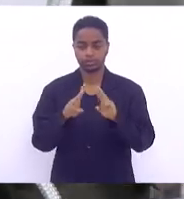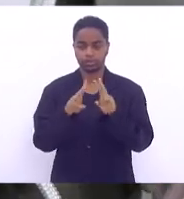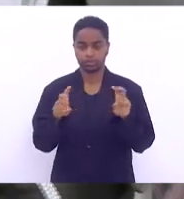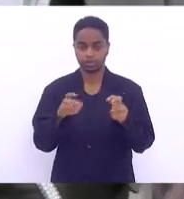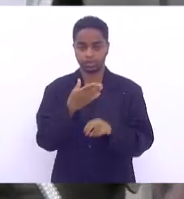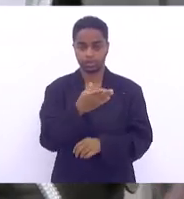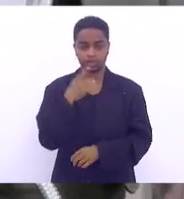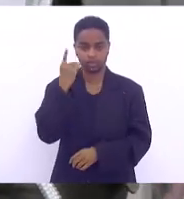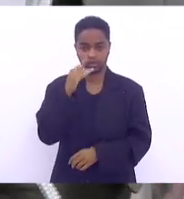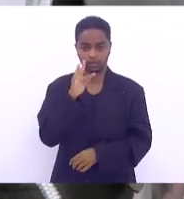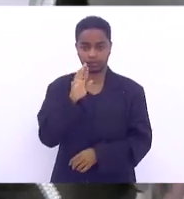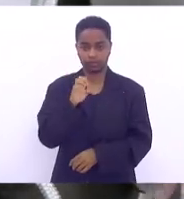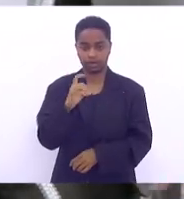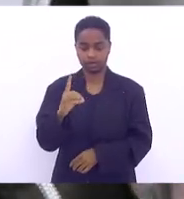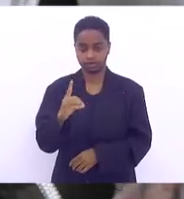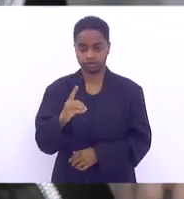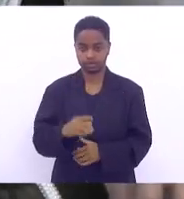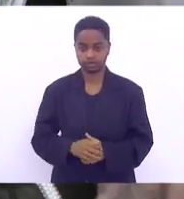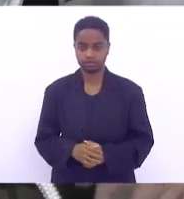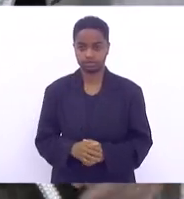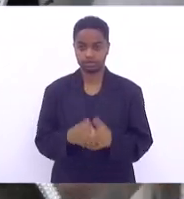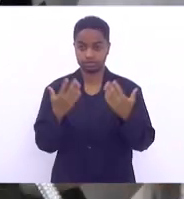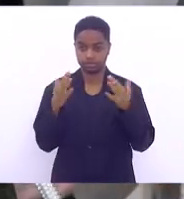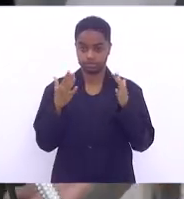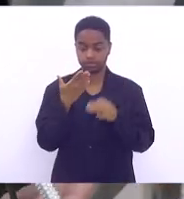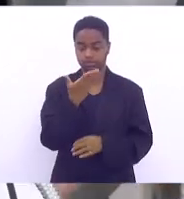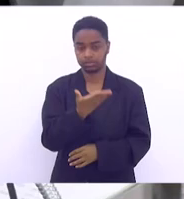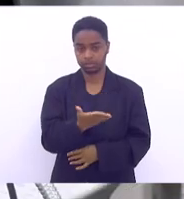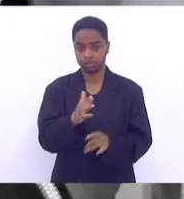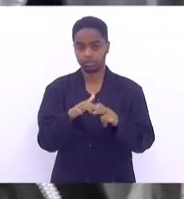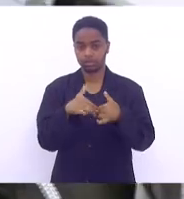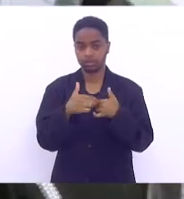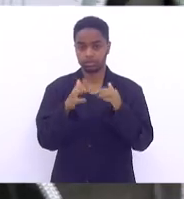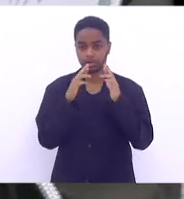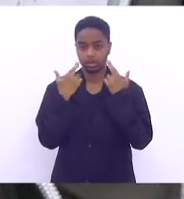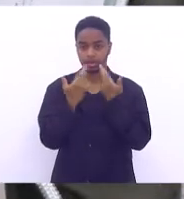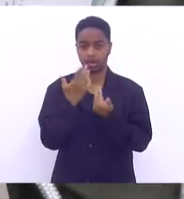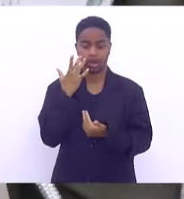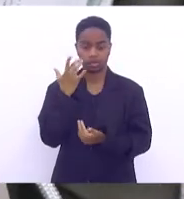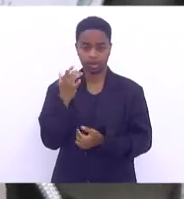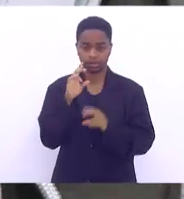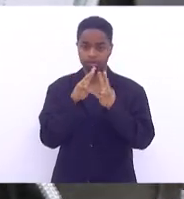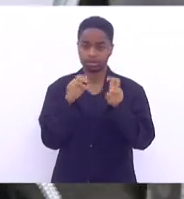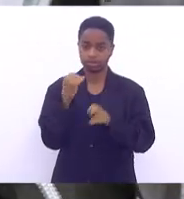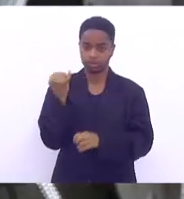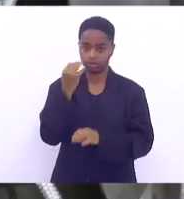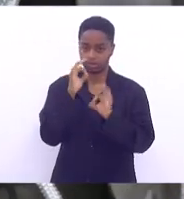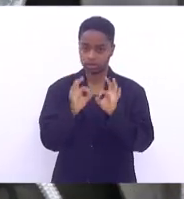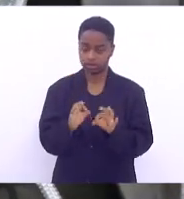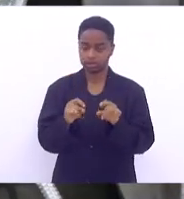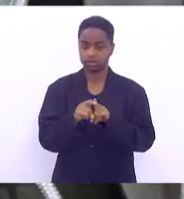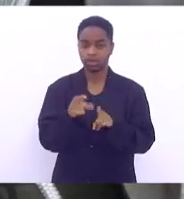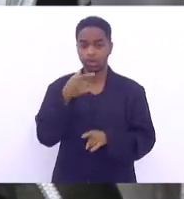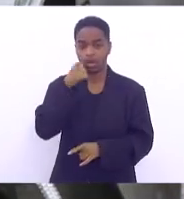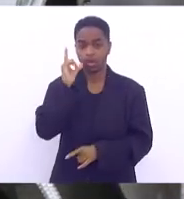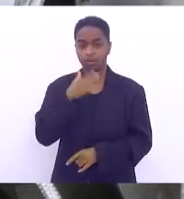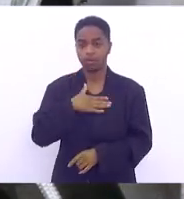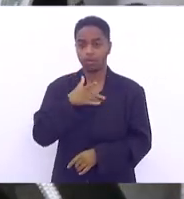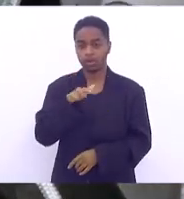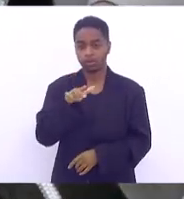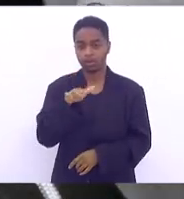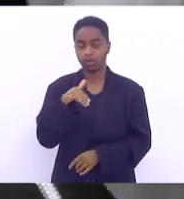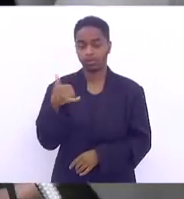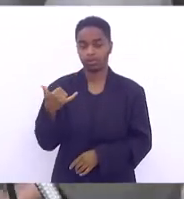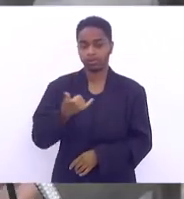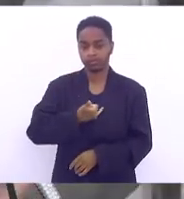Fred Pacheco, parabenizar Vossa Excelência pela audiência de amanhã, tema absolutamente pertinente. Quem me chamou a atenção ontem foi meu irmão, o